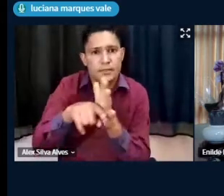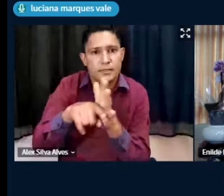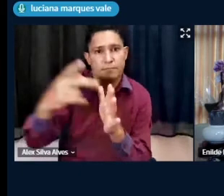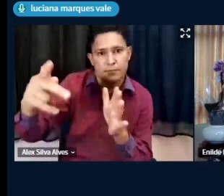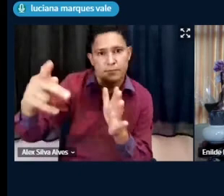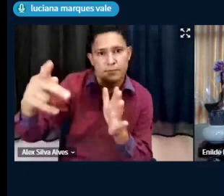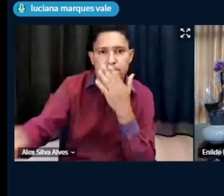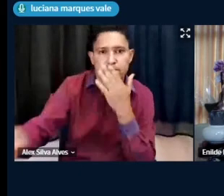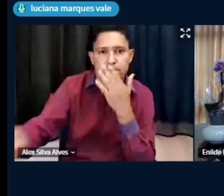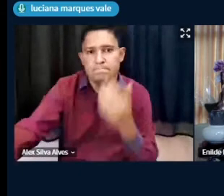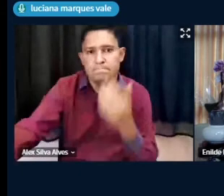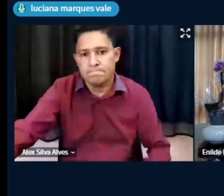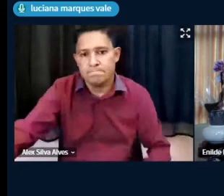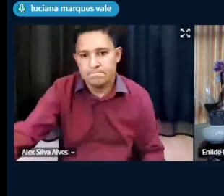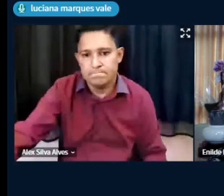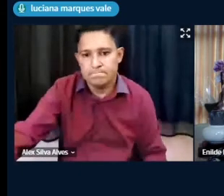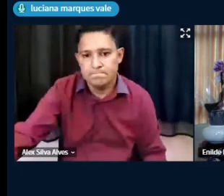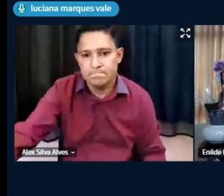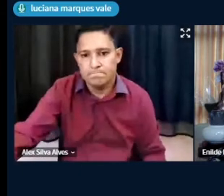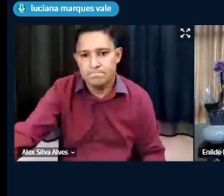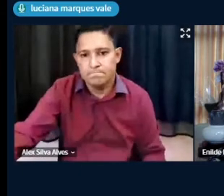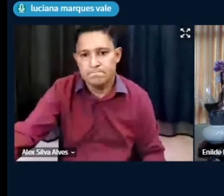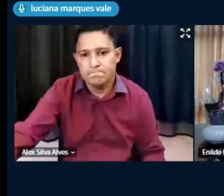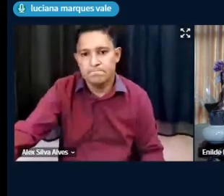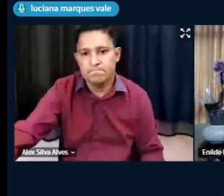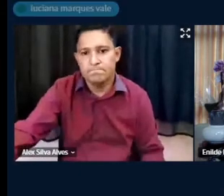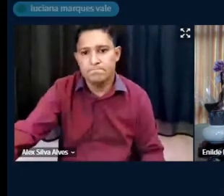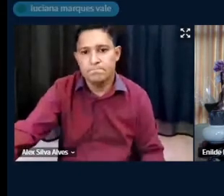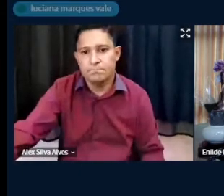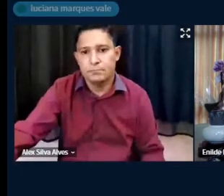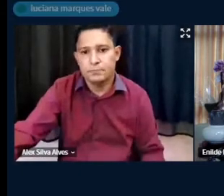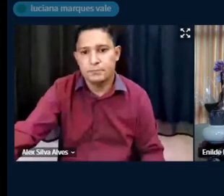fácil, é um manuseio fácil e prático.